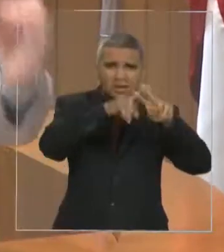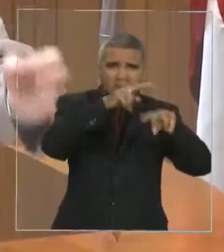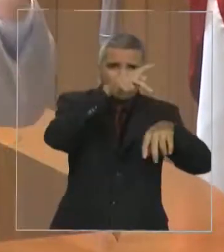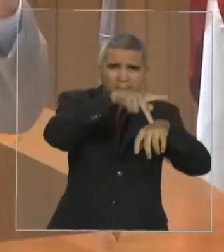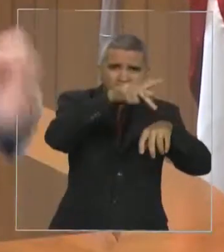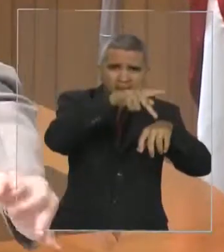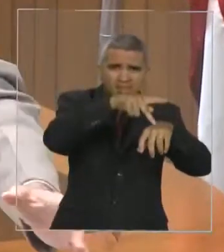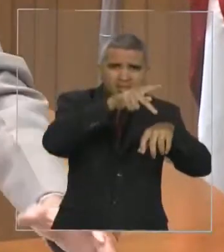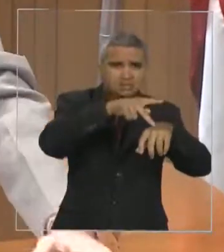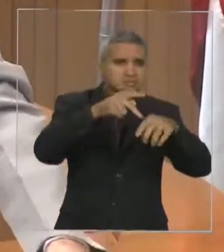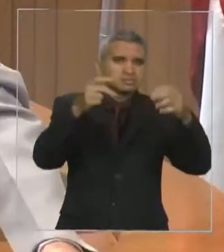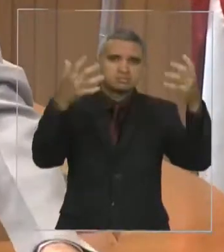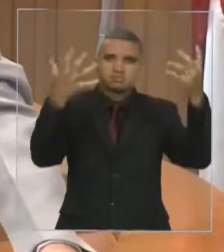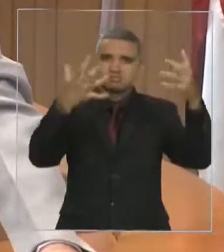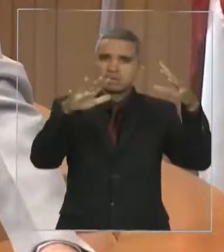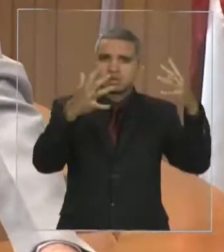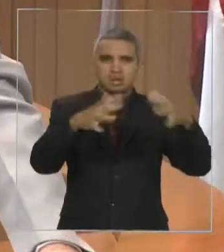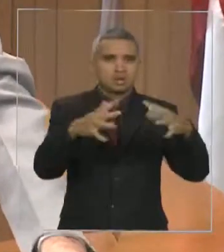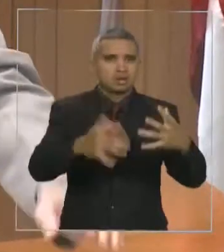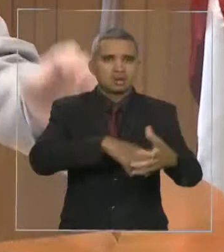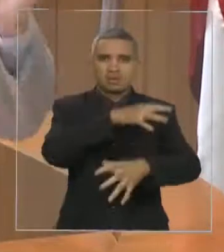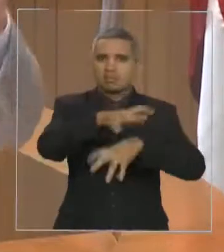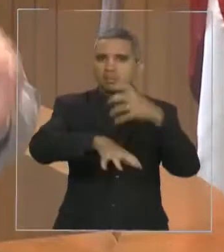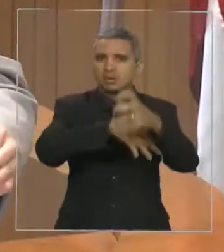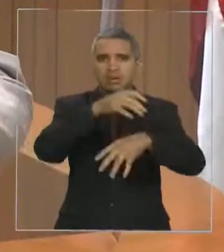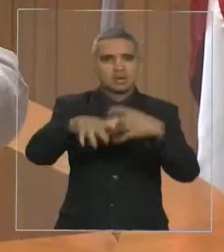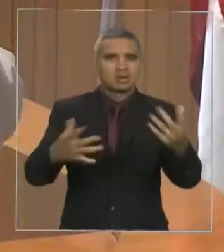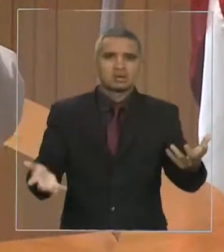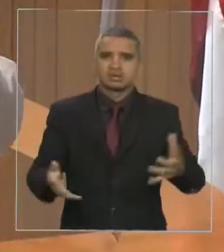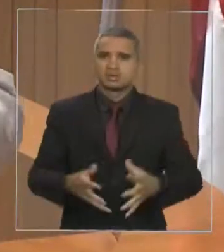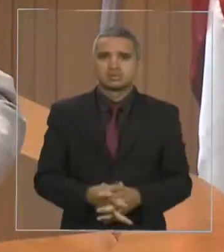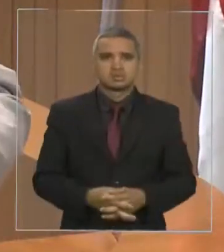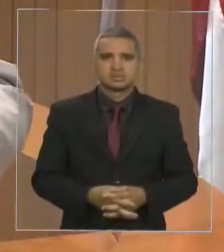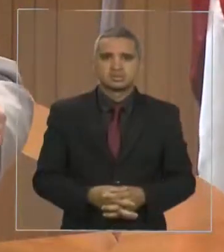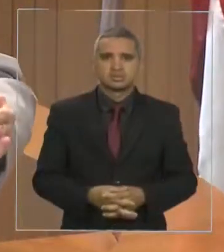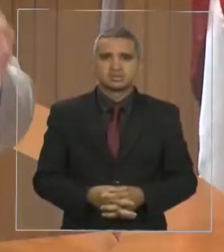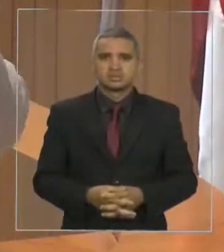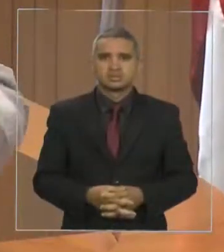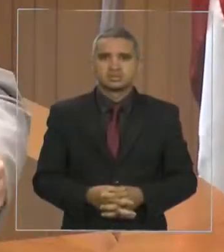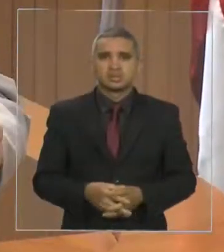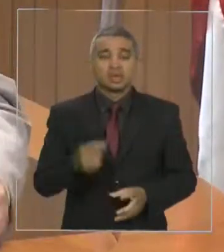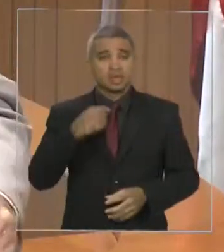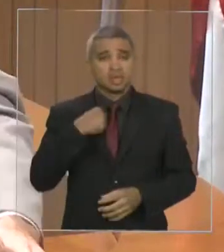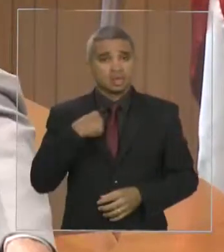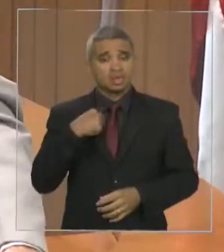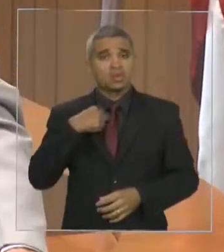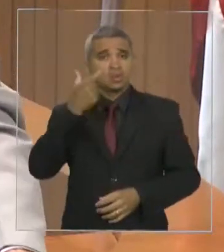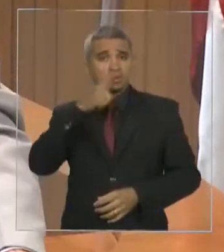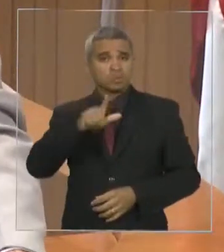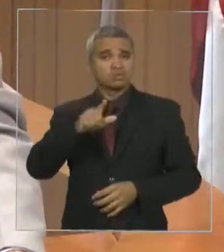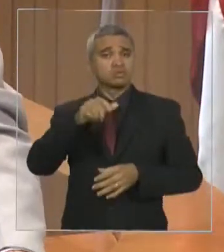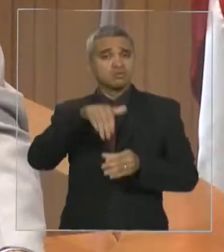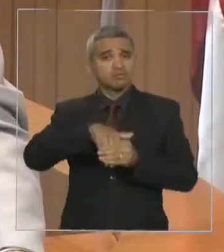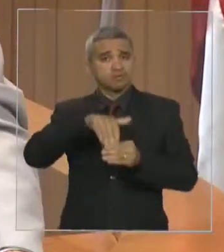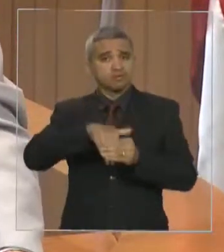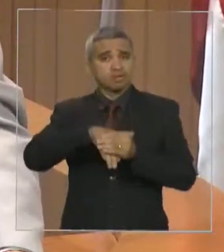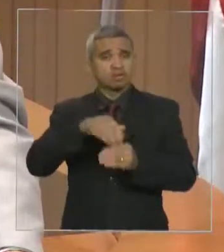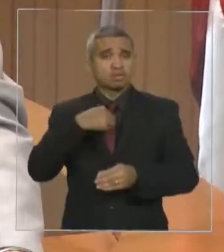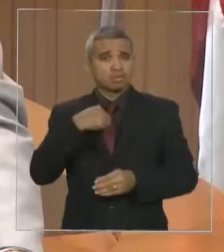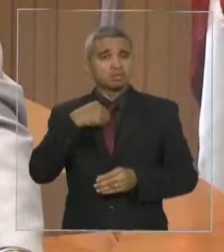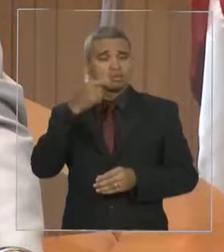um caos total. Eu estou com um requerimento como deputado eleito pelo povo do Estado do Maranhão, querendo